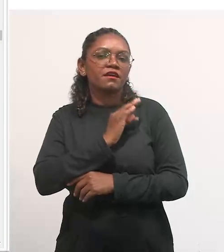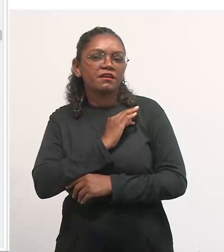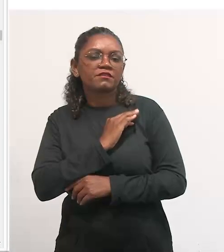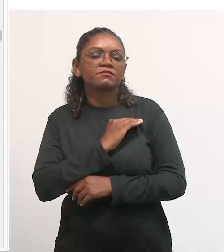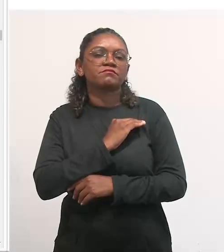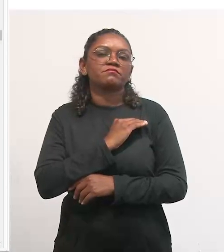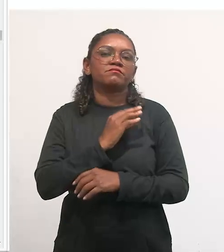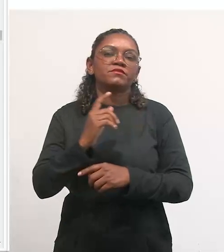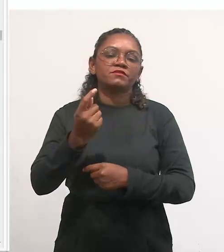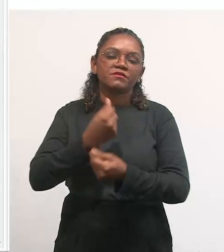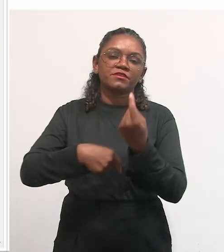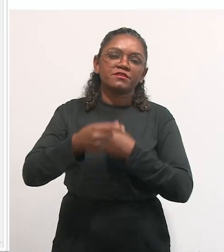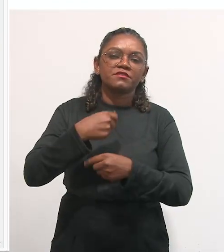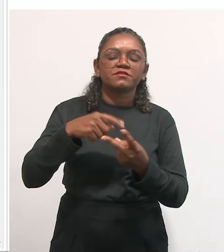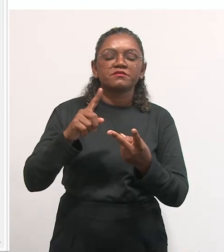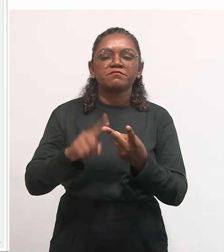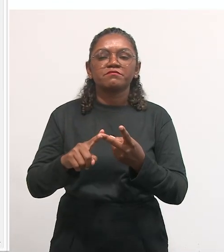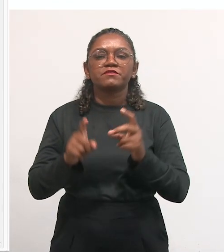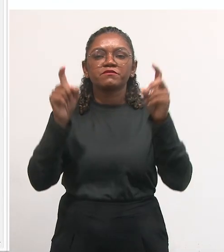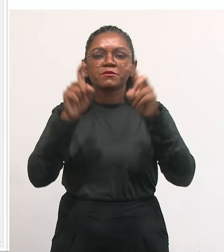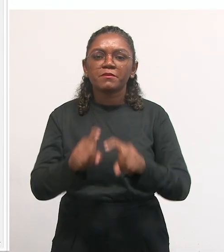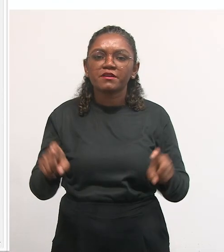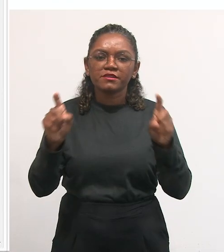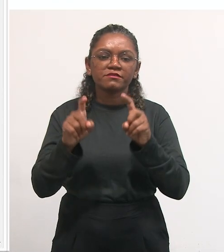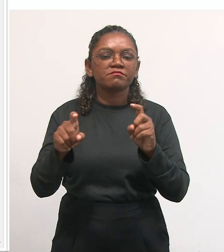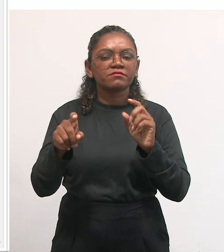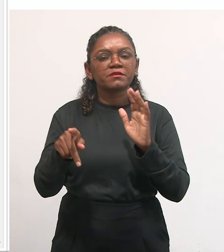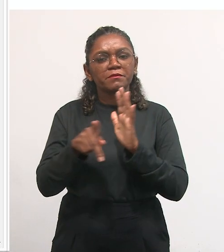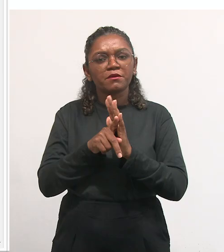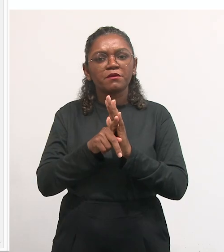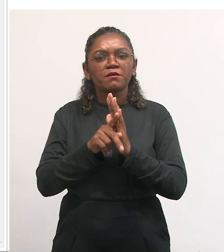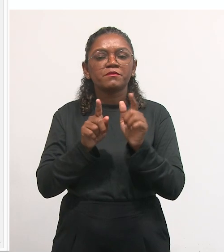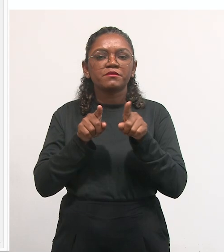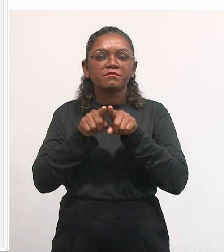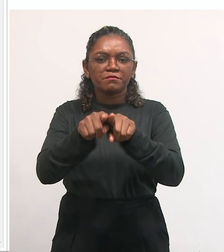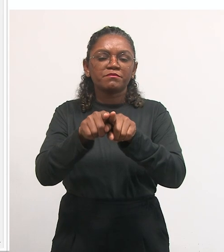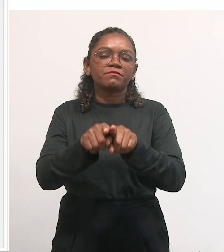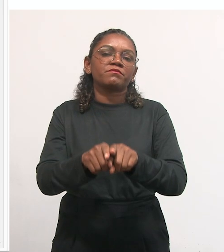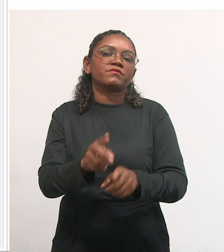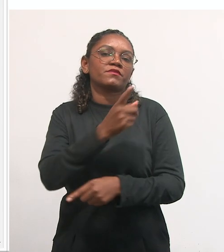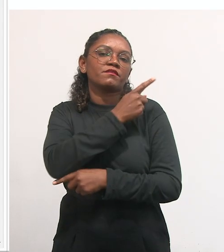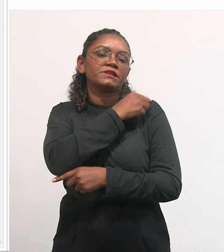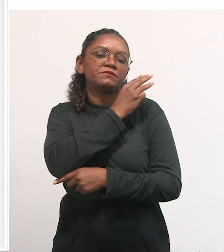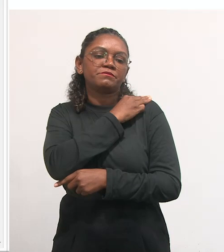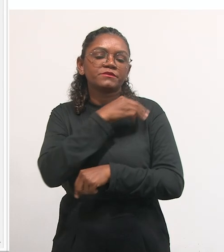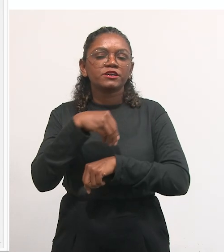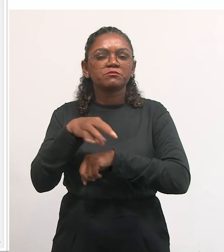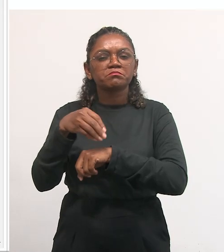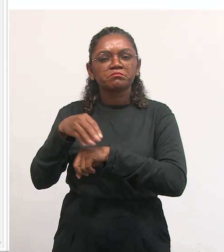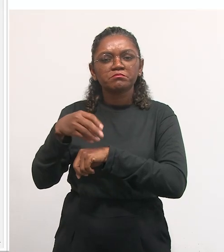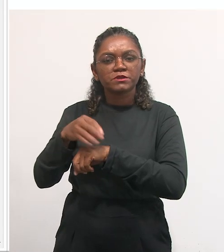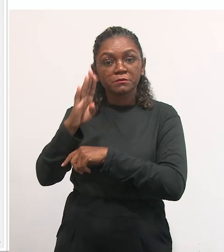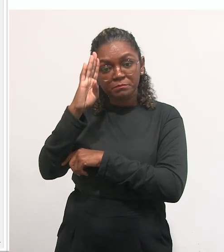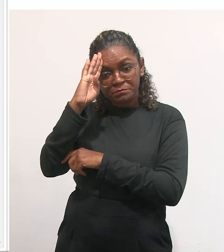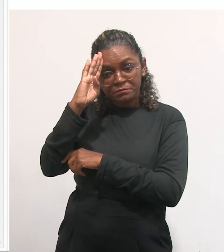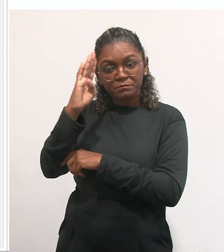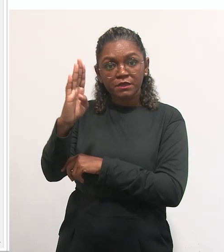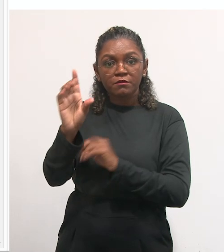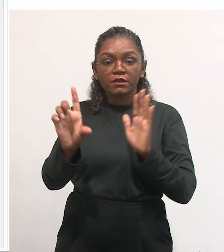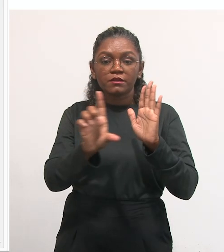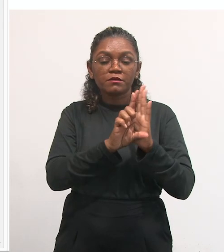médio. Então, essas são as principais orientações dentro da LDB para o currículo,